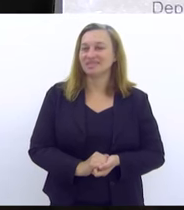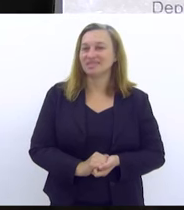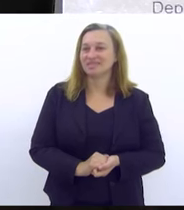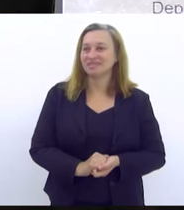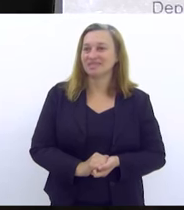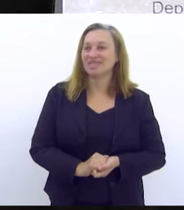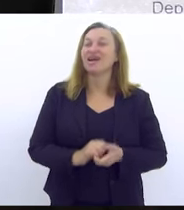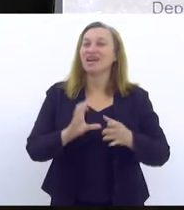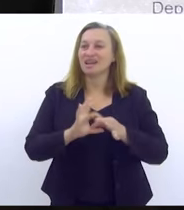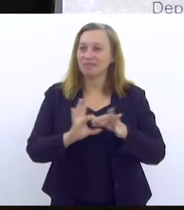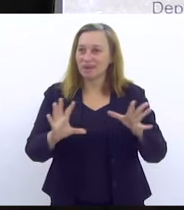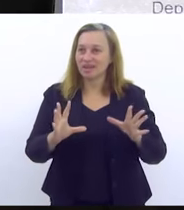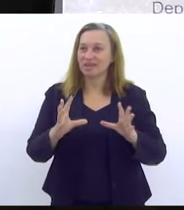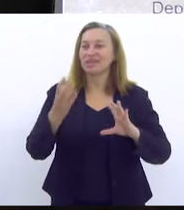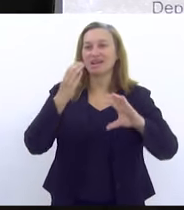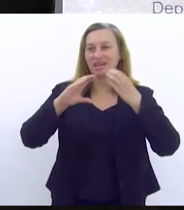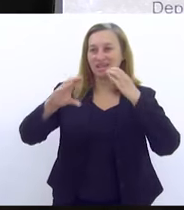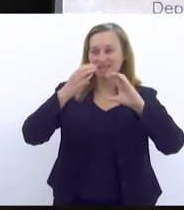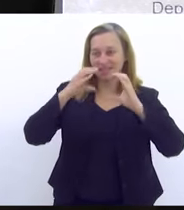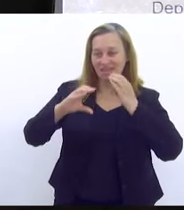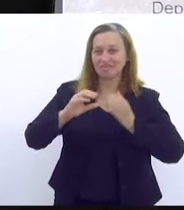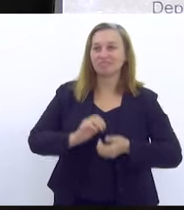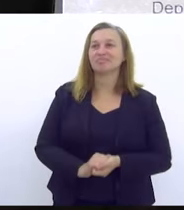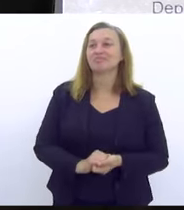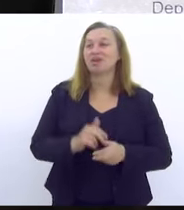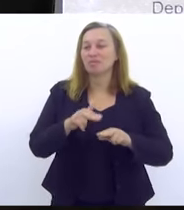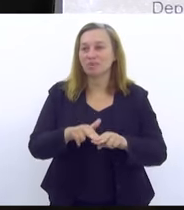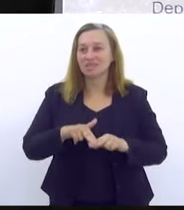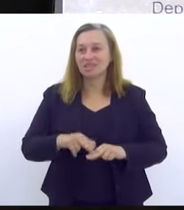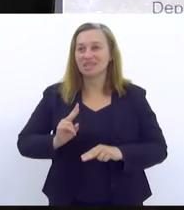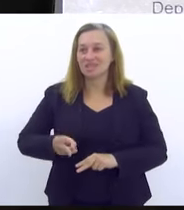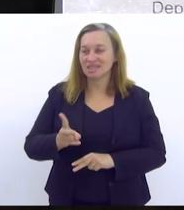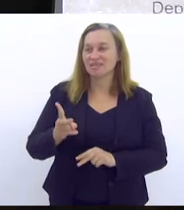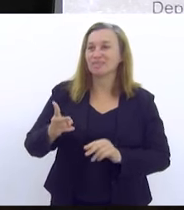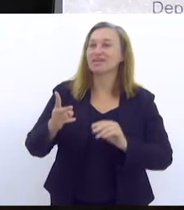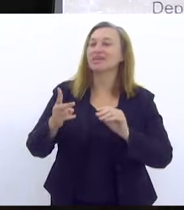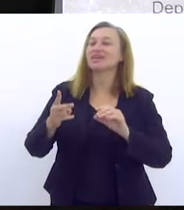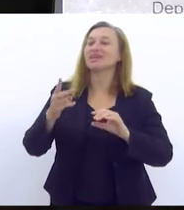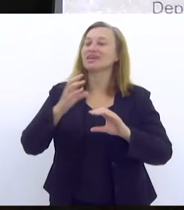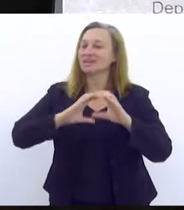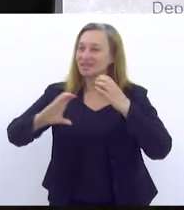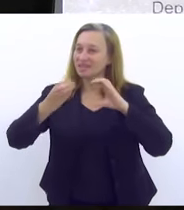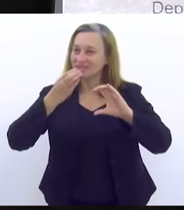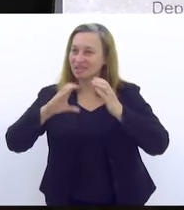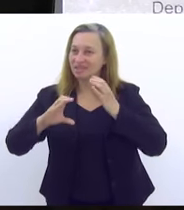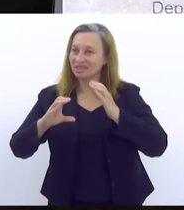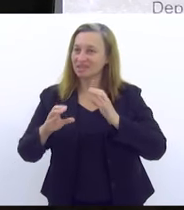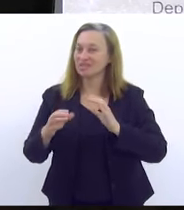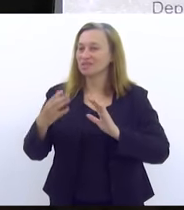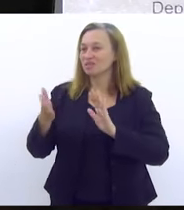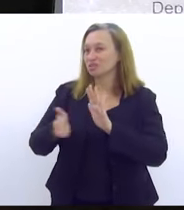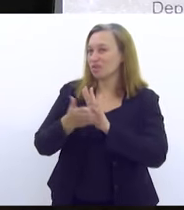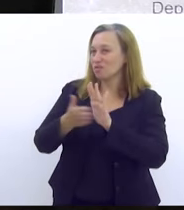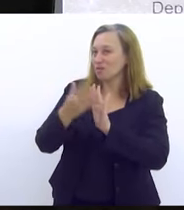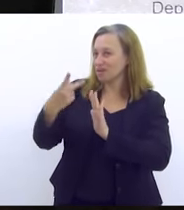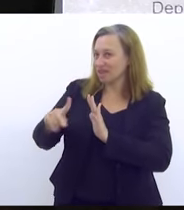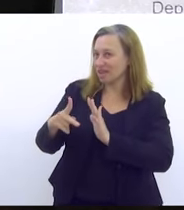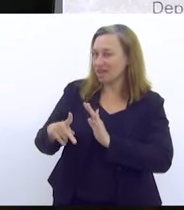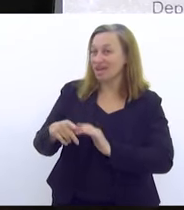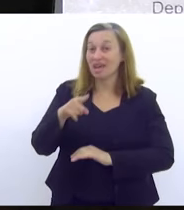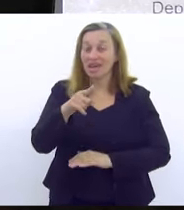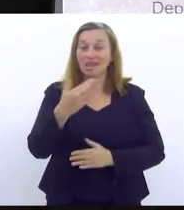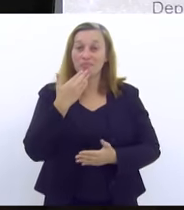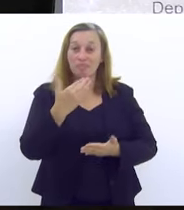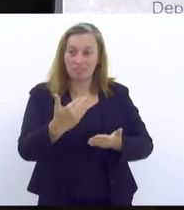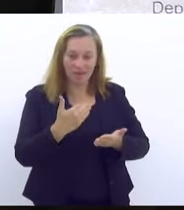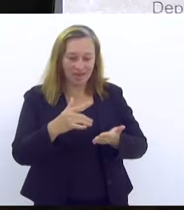legitimamente autorizado a cantar as músicas. Por isso que a gente sempre canta as músicas dele. Ele sempre faz questão, manda logo o